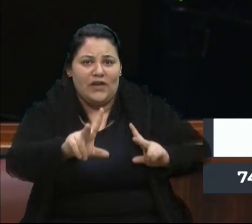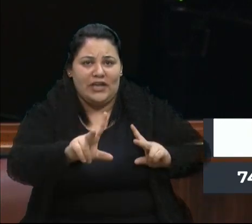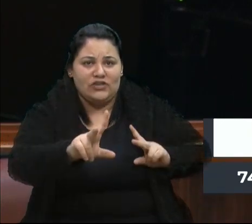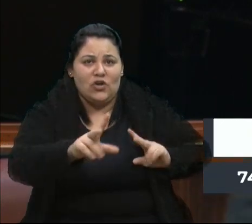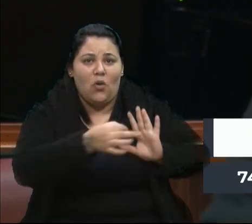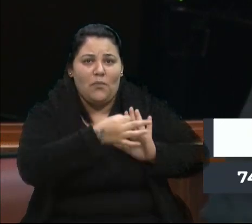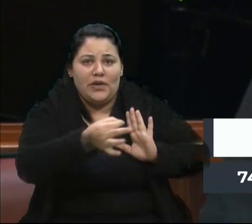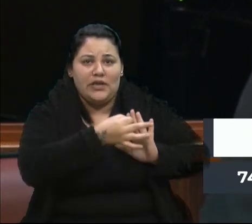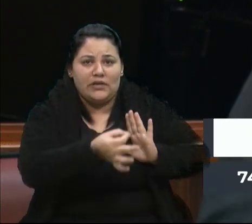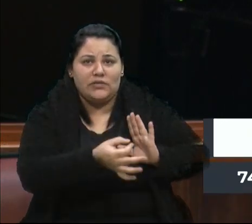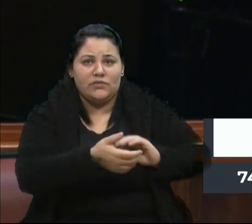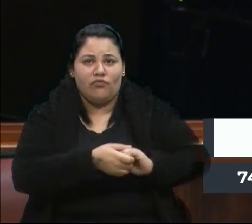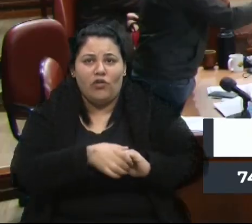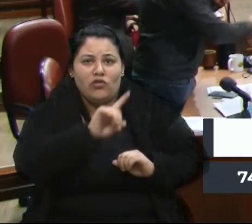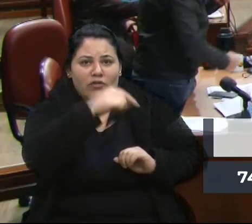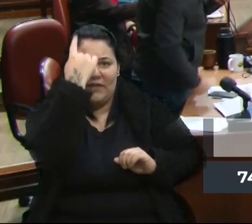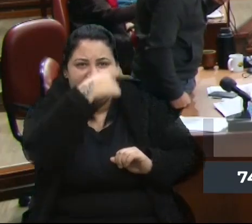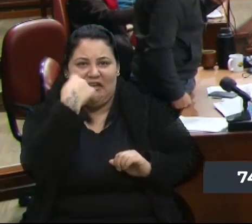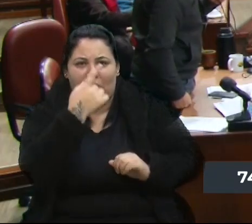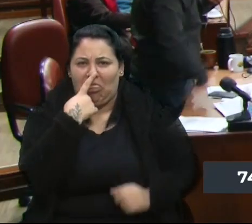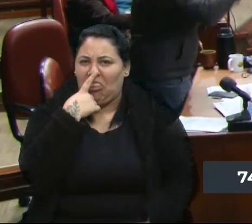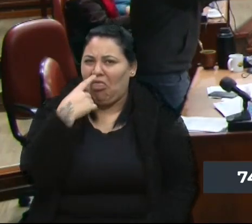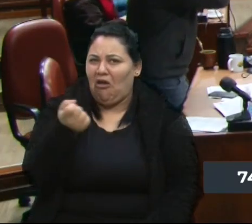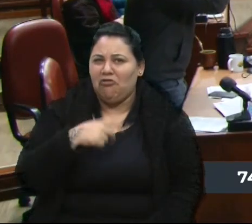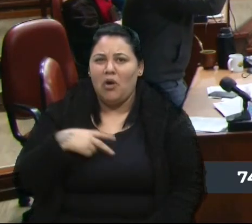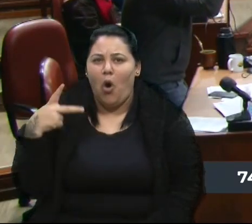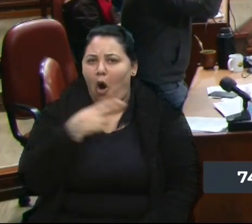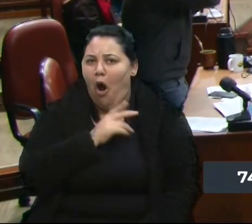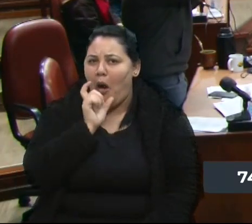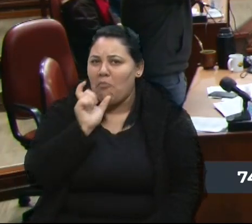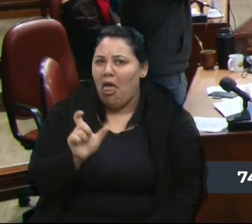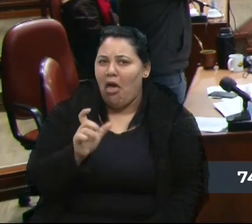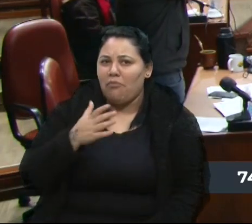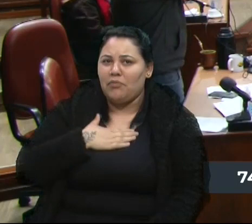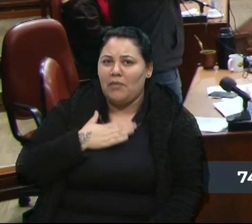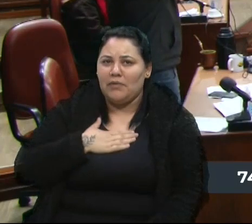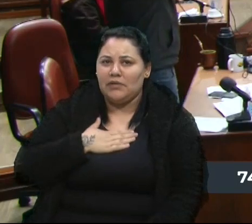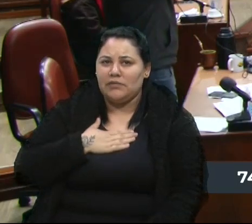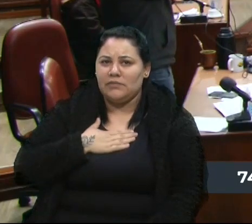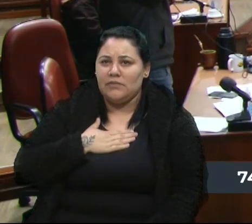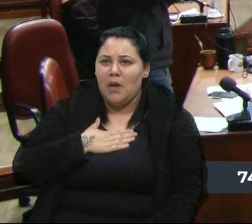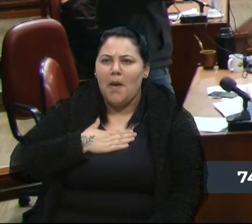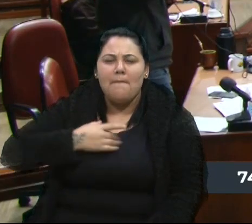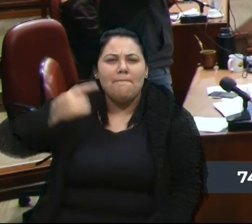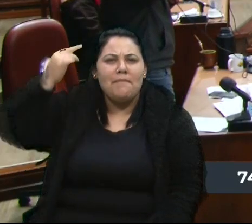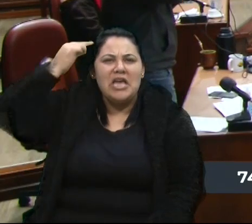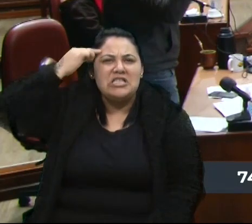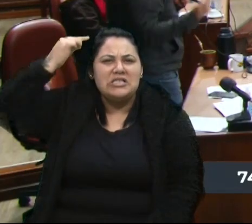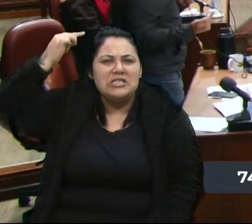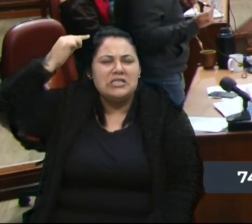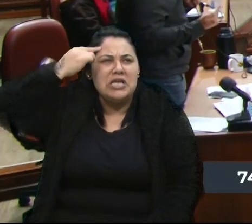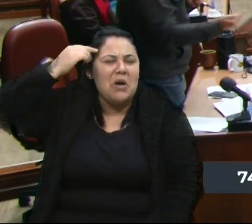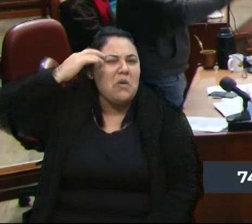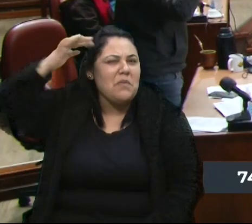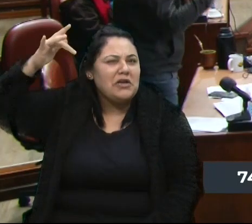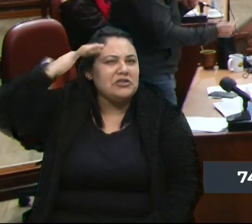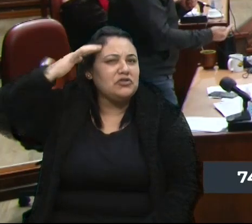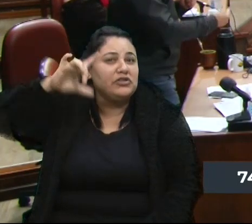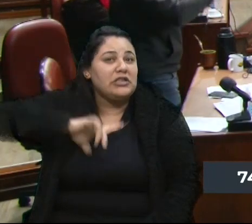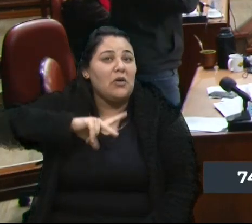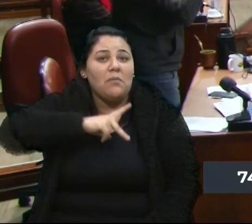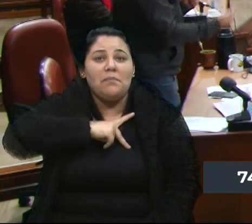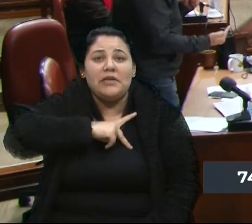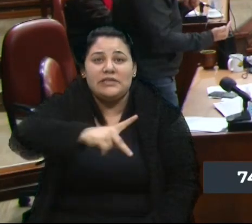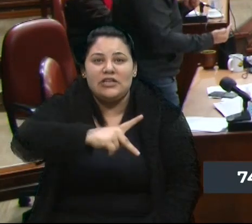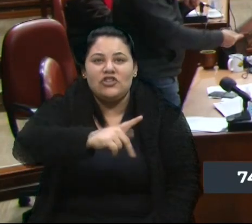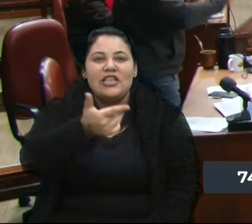O senhor não faz cara de nojo, o senhor não me corta a palavra. Pensemos na hipótese de nós termos um presidente que não